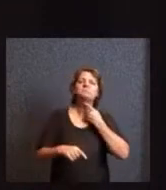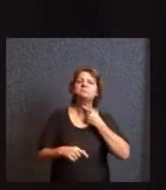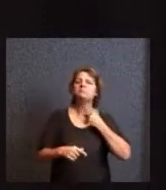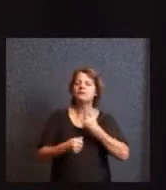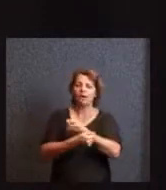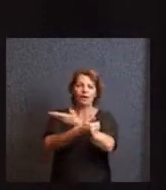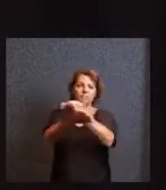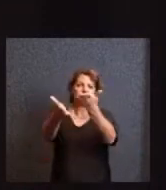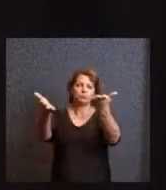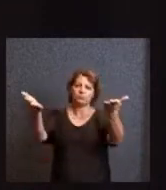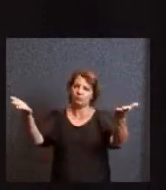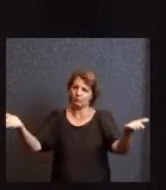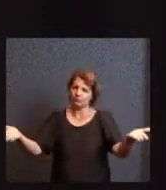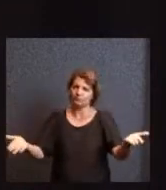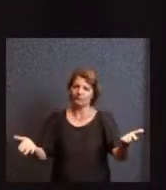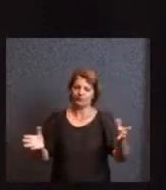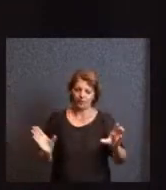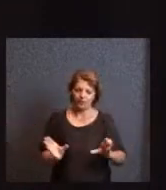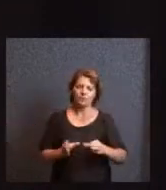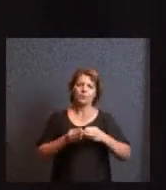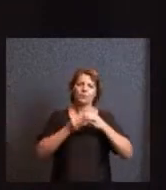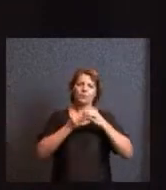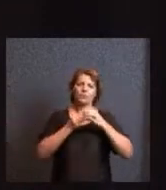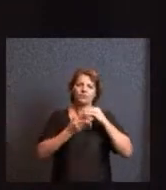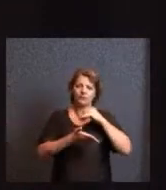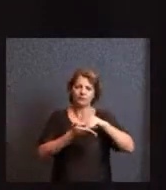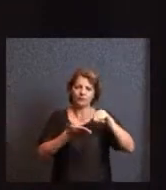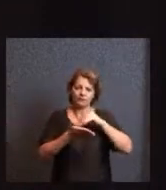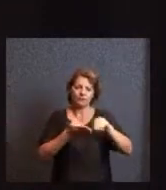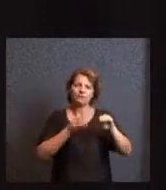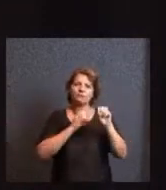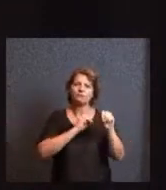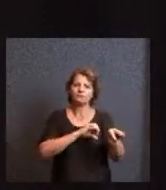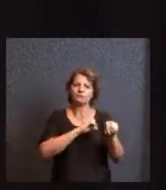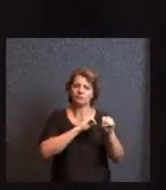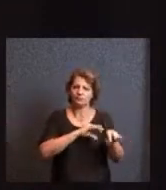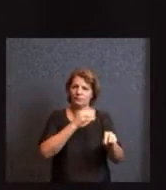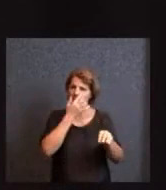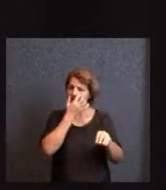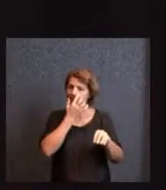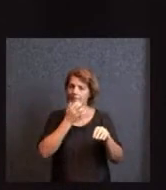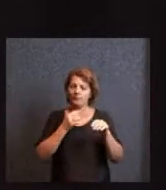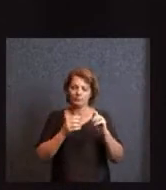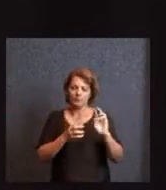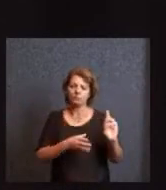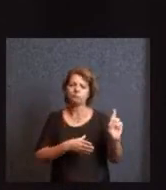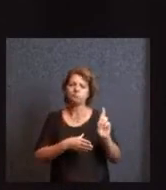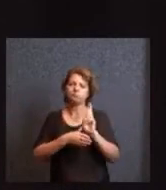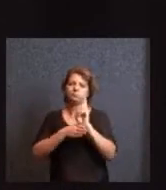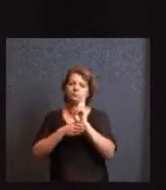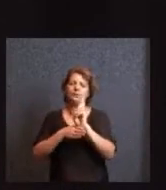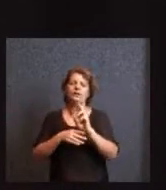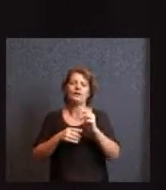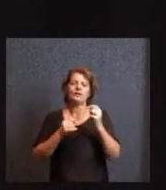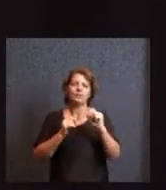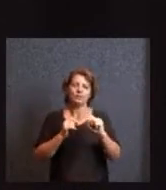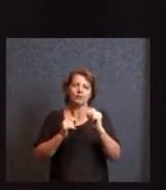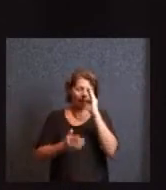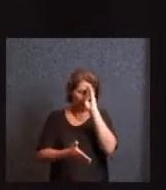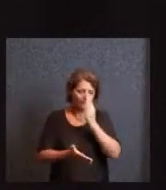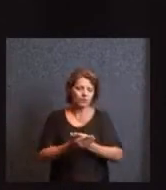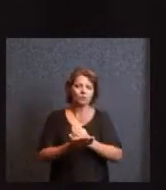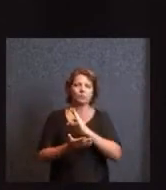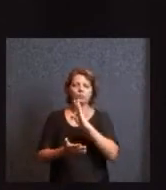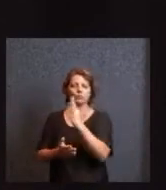o desejo de todos que compõem a equipe da SEDUC, que está aqui representado, e acredito que também de toda a equipe